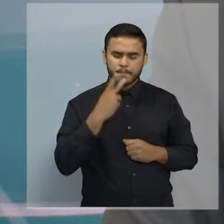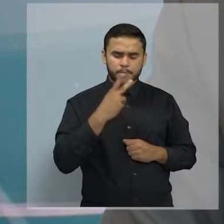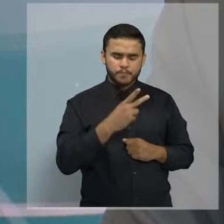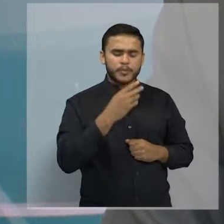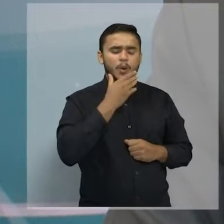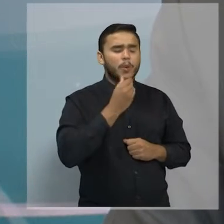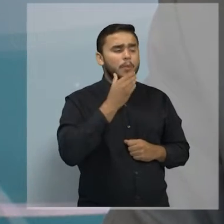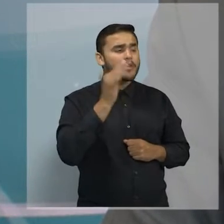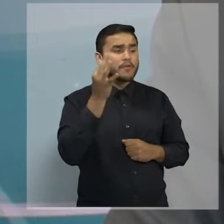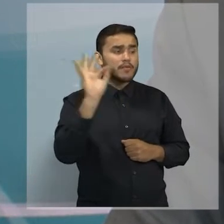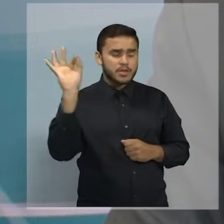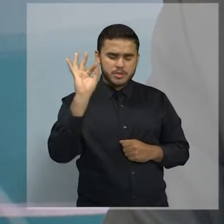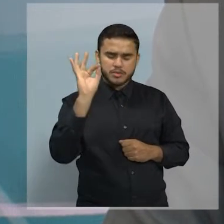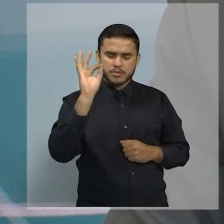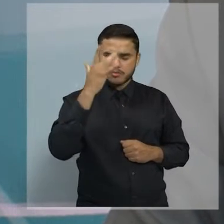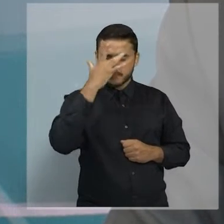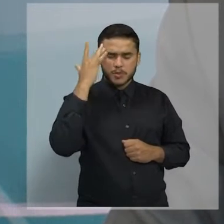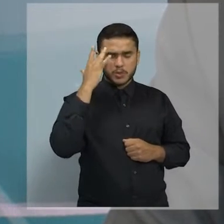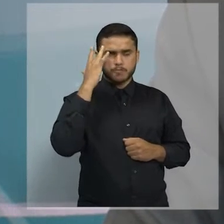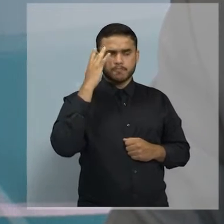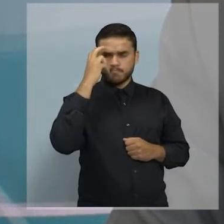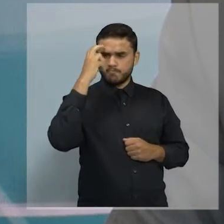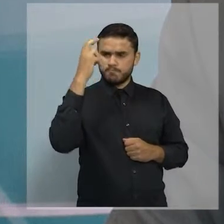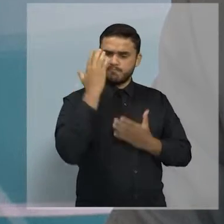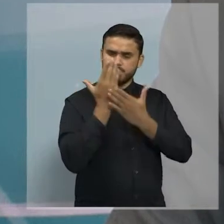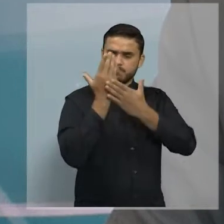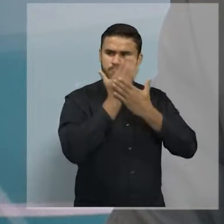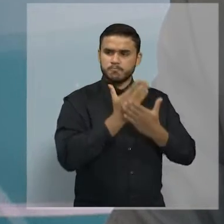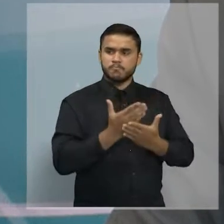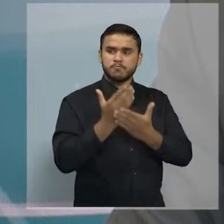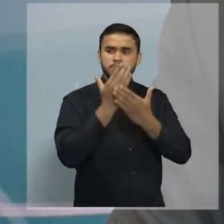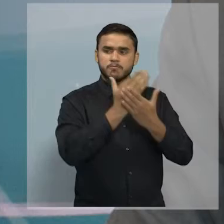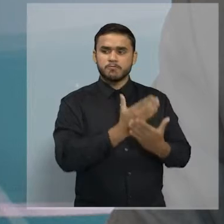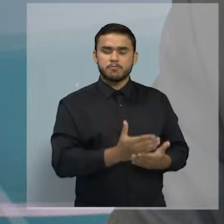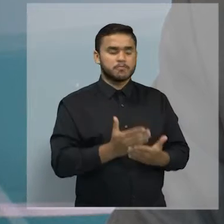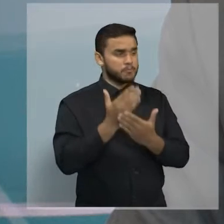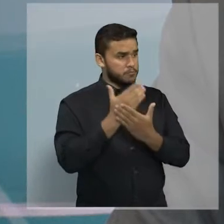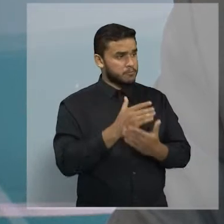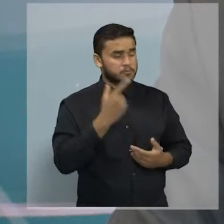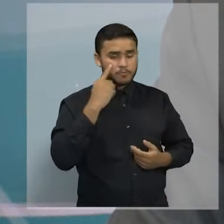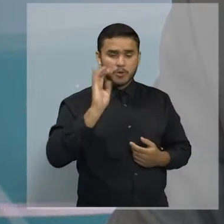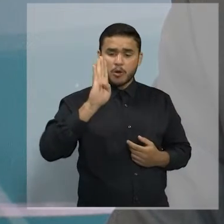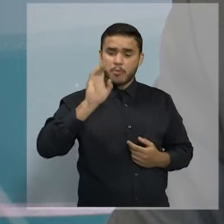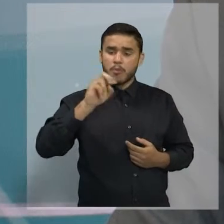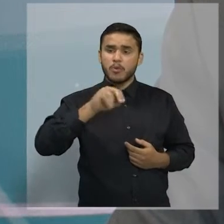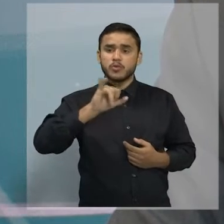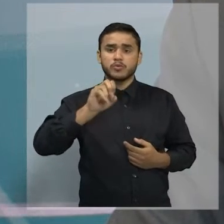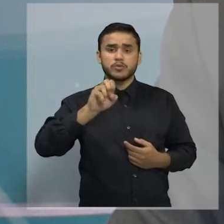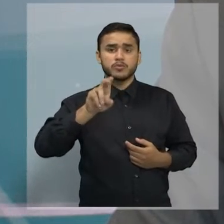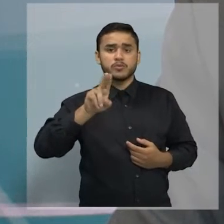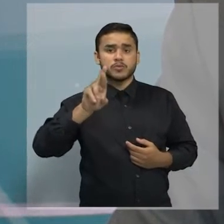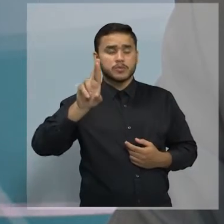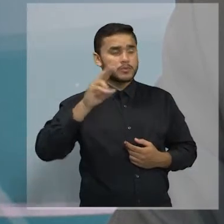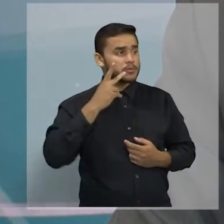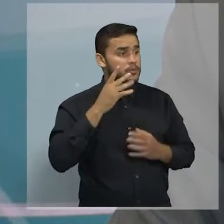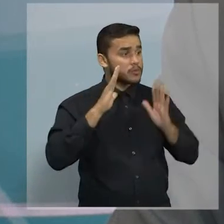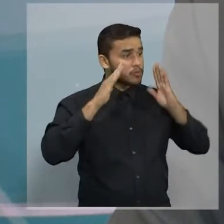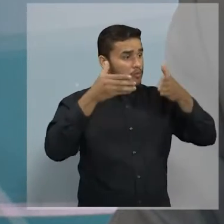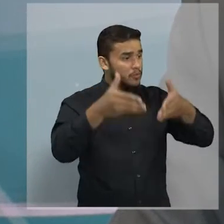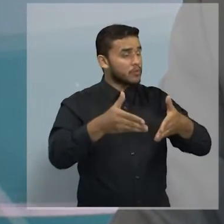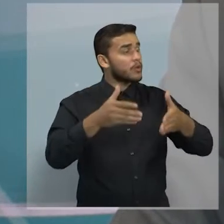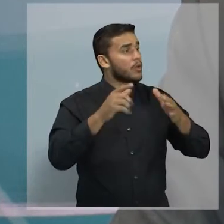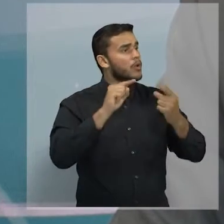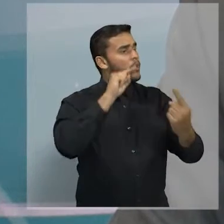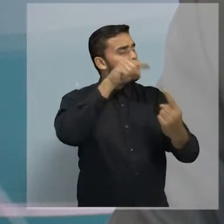cidadão francês, que inclusive é prêmio Nobel, que é Léon Bourgeois, que luta pela primeira vez no campo político